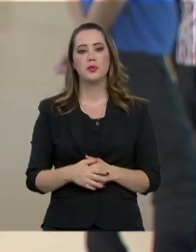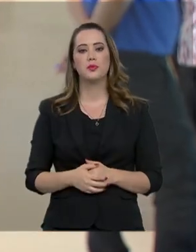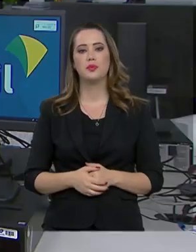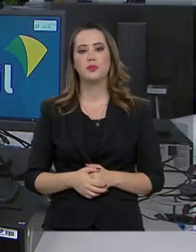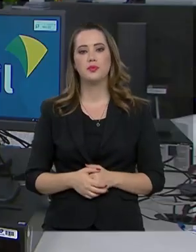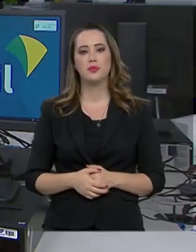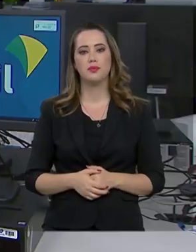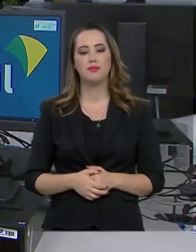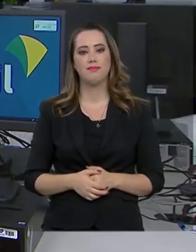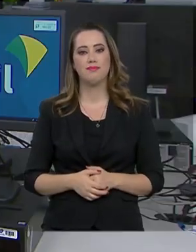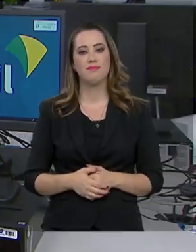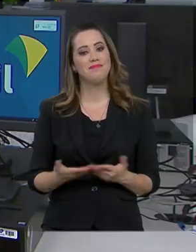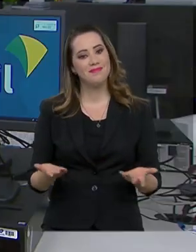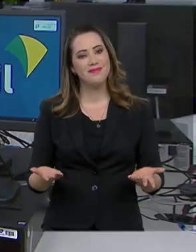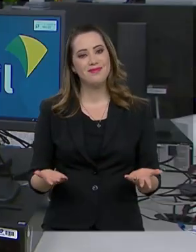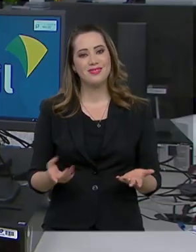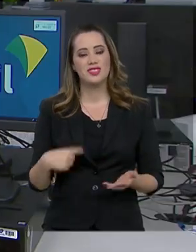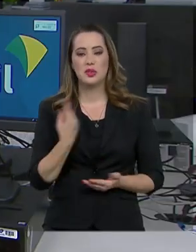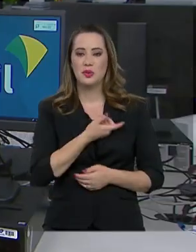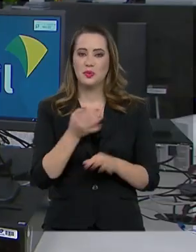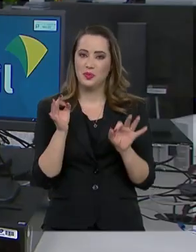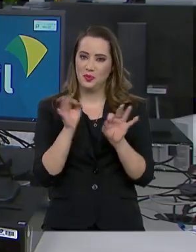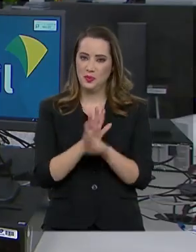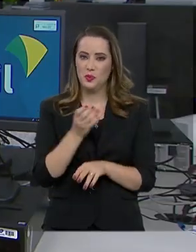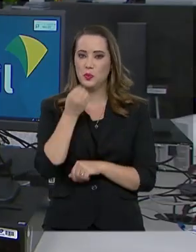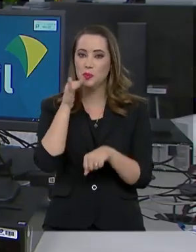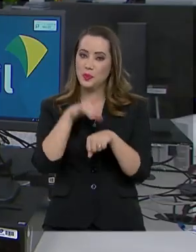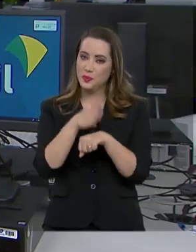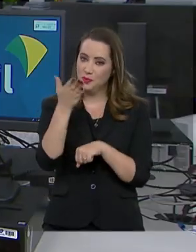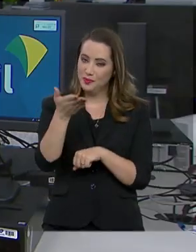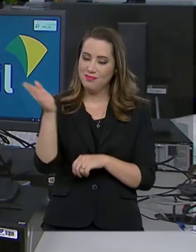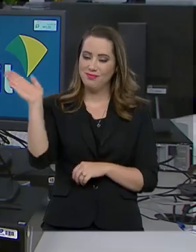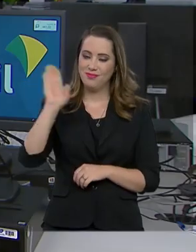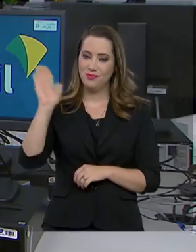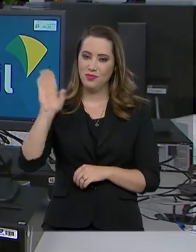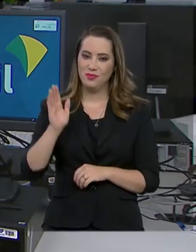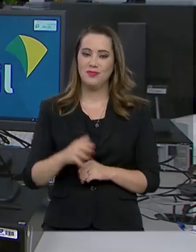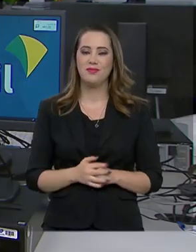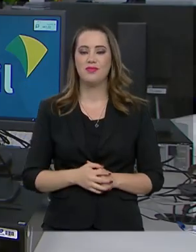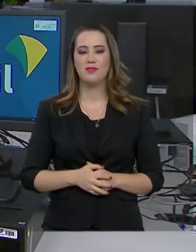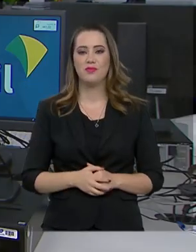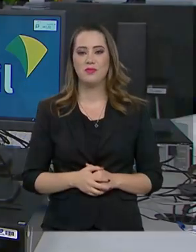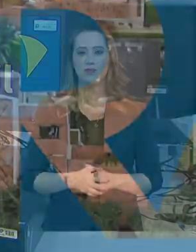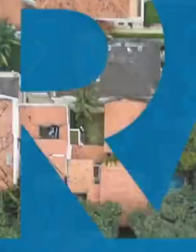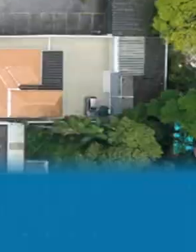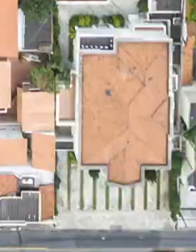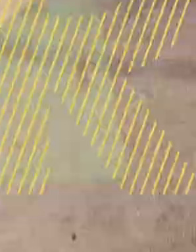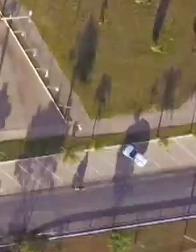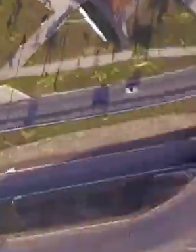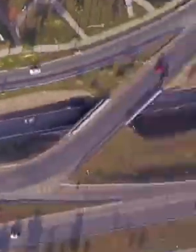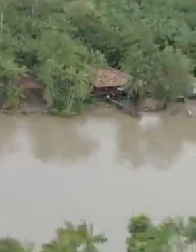coisa é isso mesmo a gente fica por aqui uma boa noite pra você e até amanhã